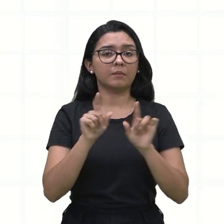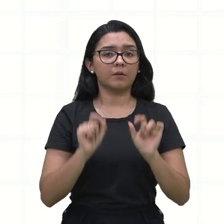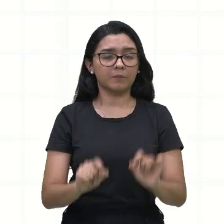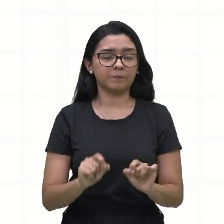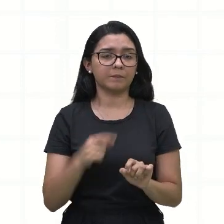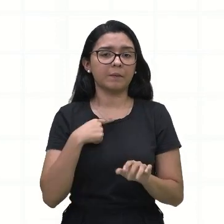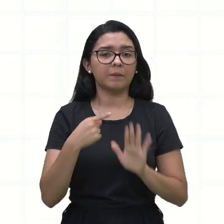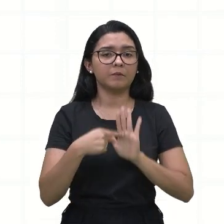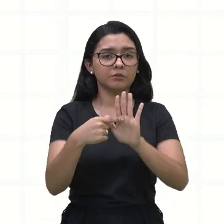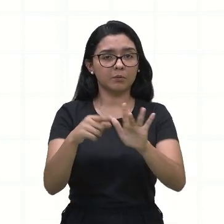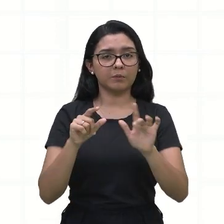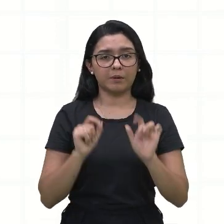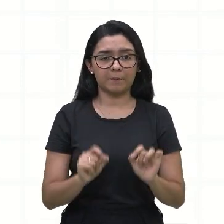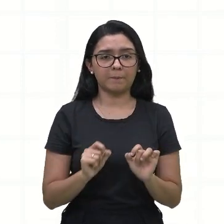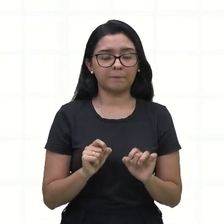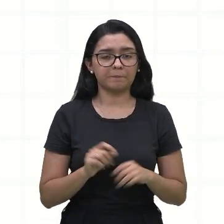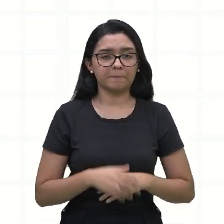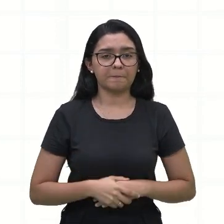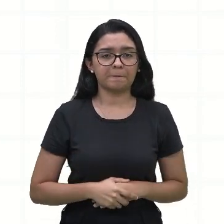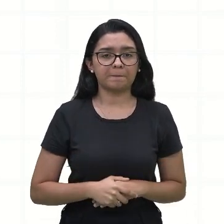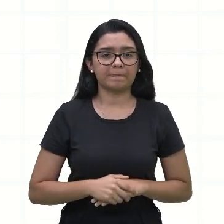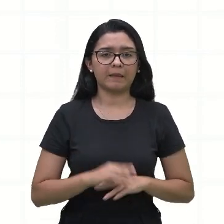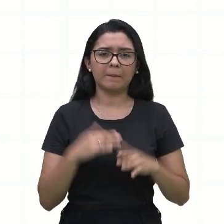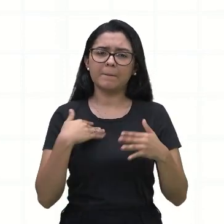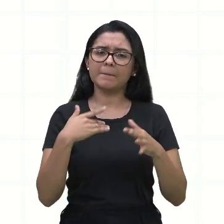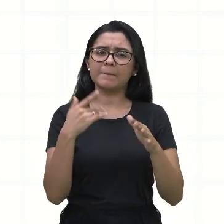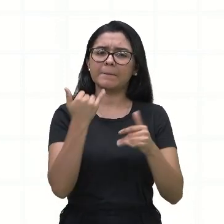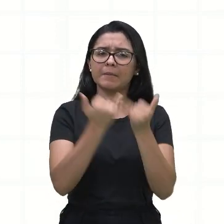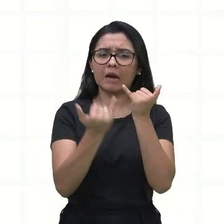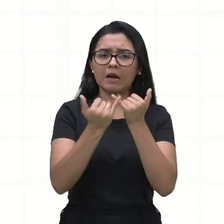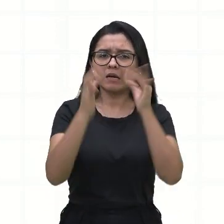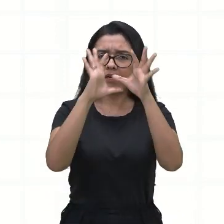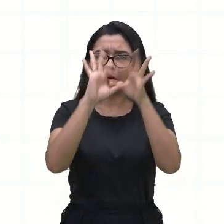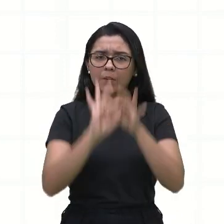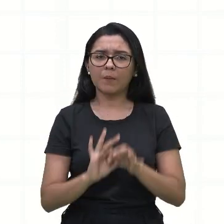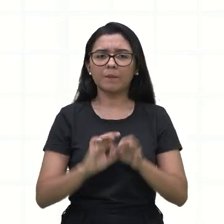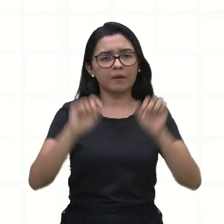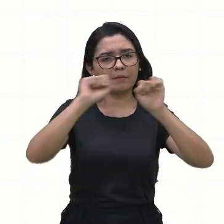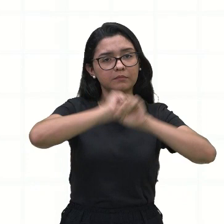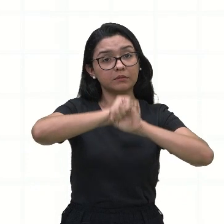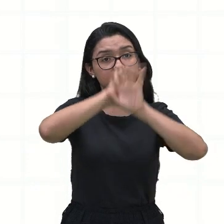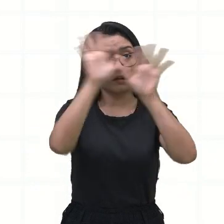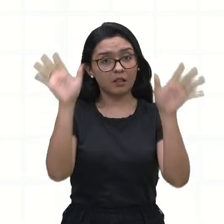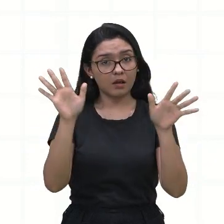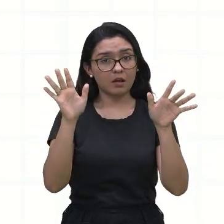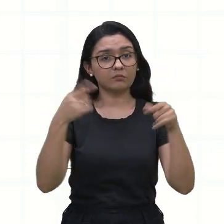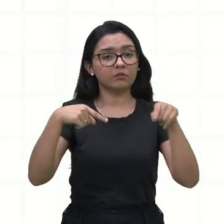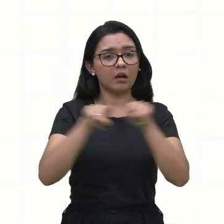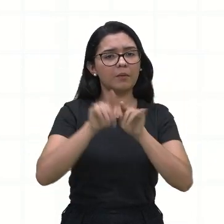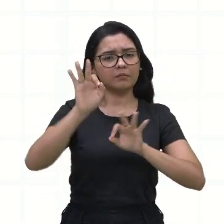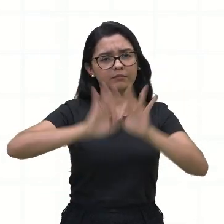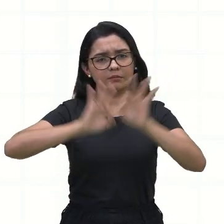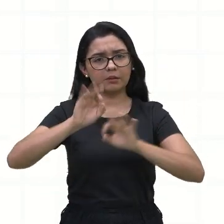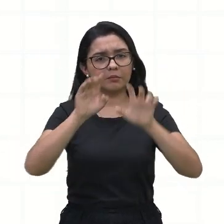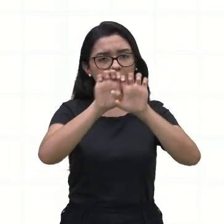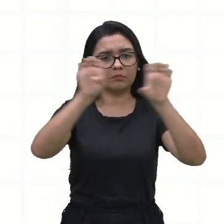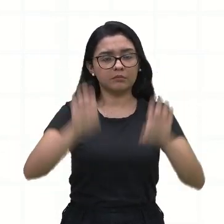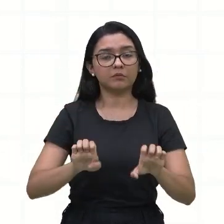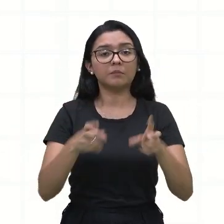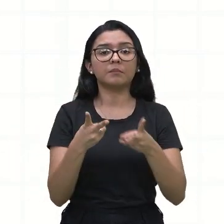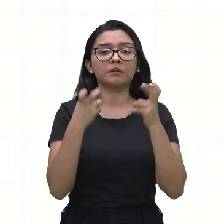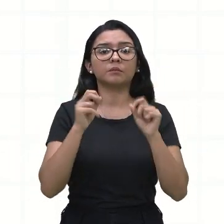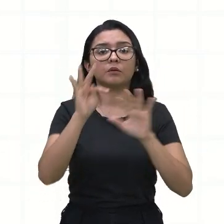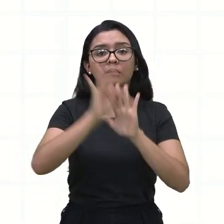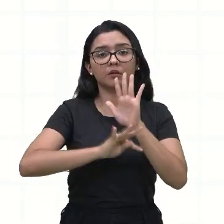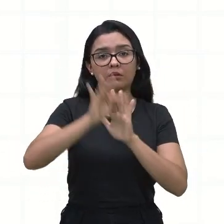para indicar? Ele fica mais coerente, mais compreensível, um texto mais harmonioso. Então, notem que o